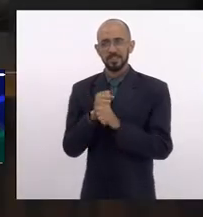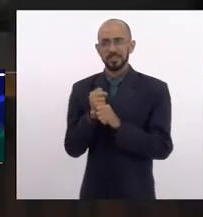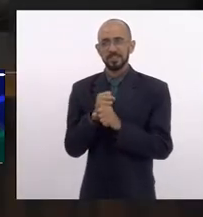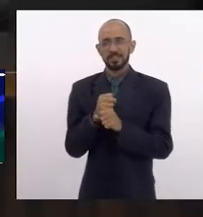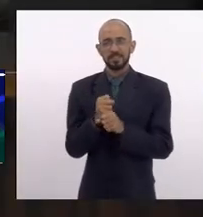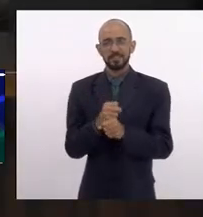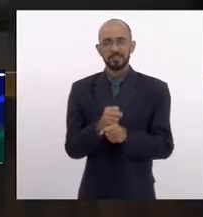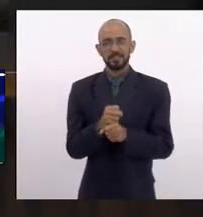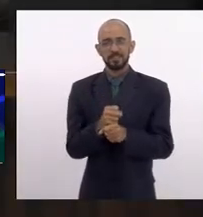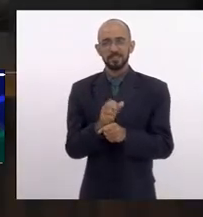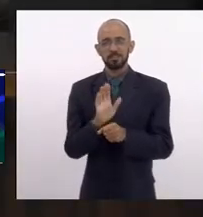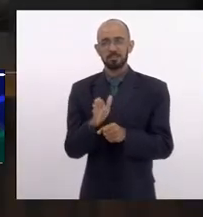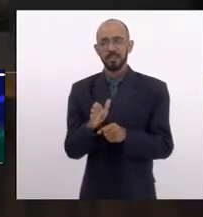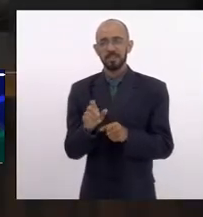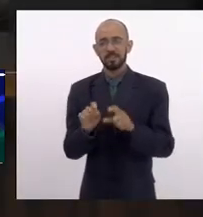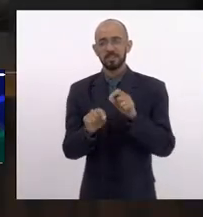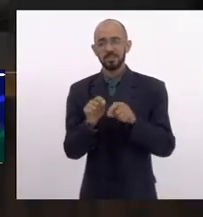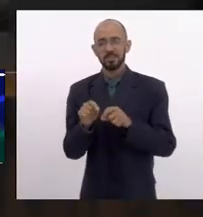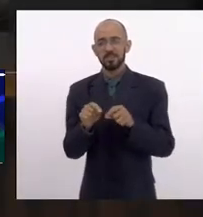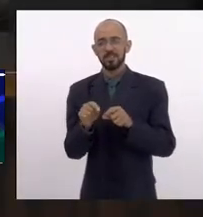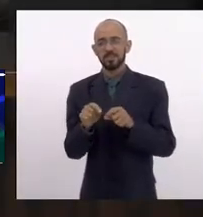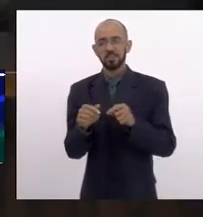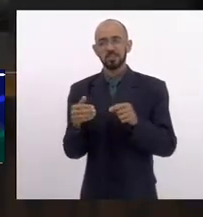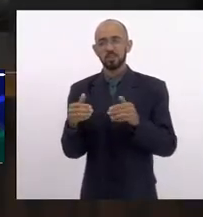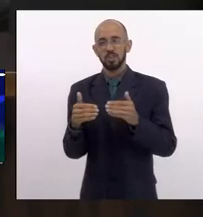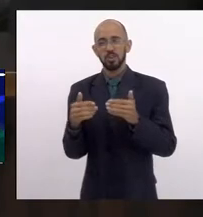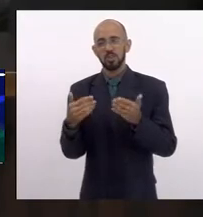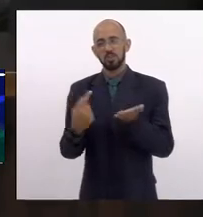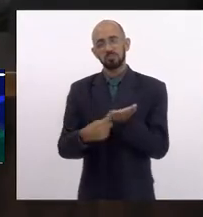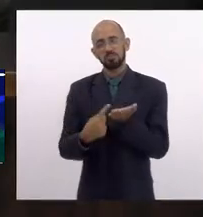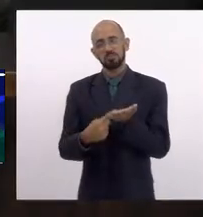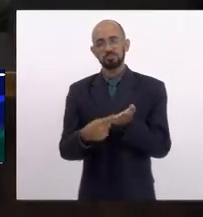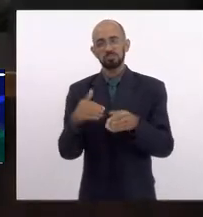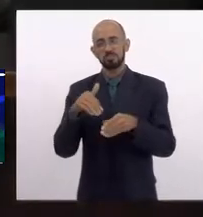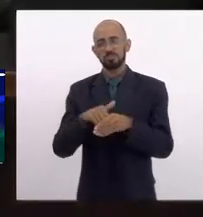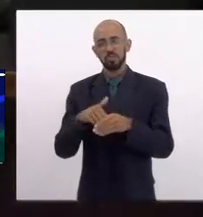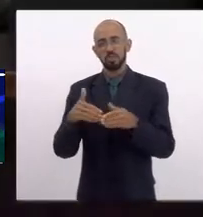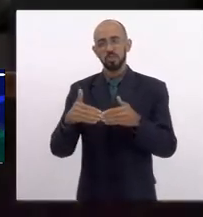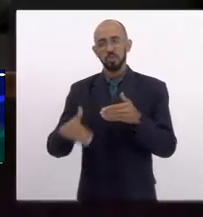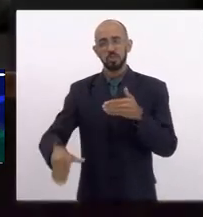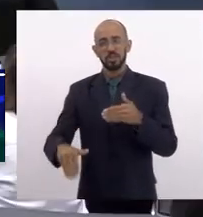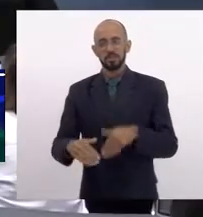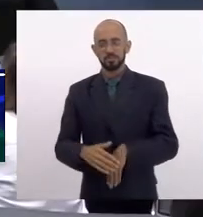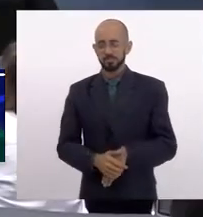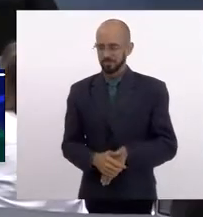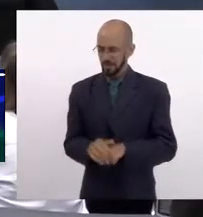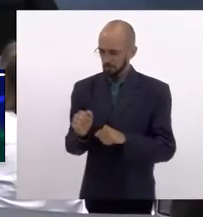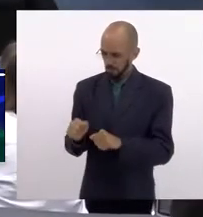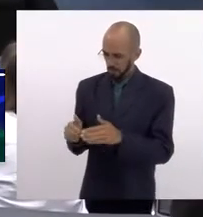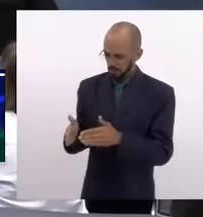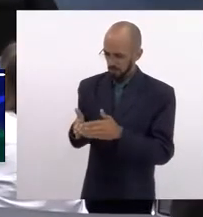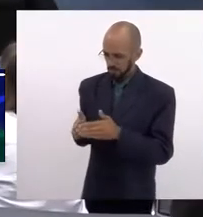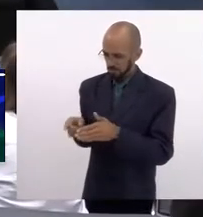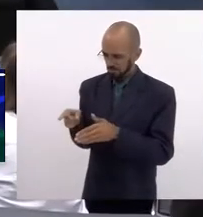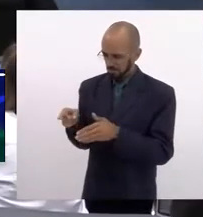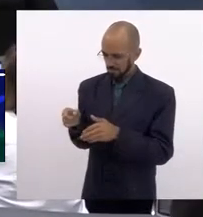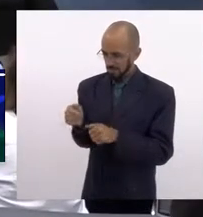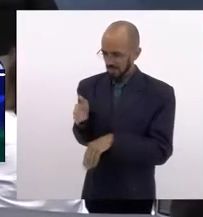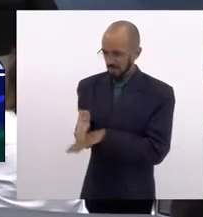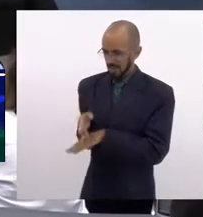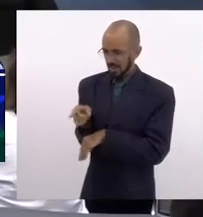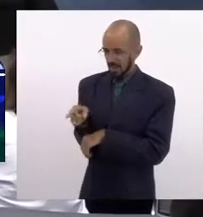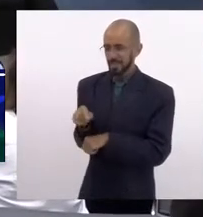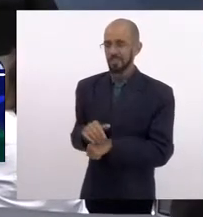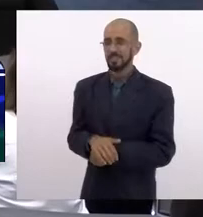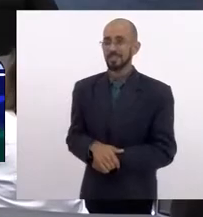lá pa Mas eu só quero deixar conseguir nada meu voto contrário à parte e depois da